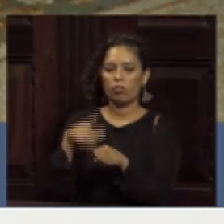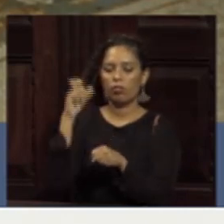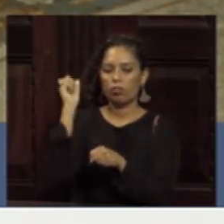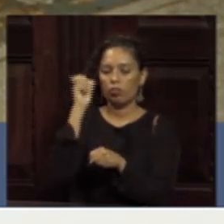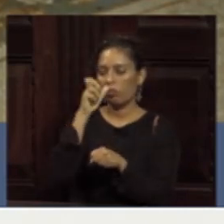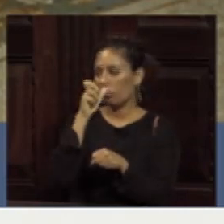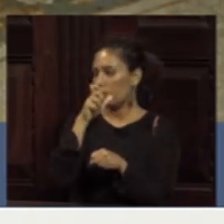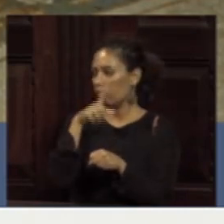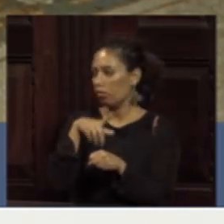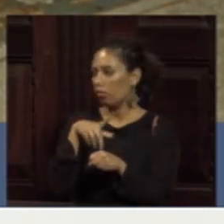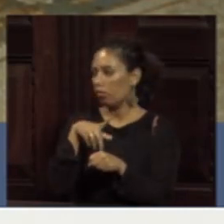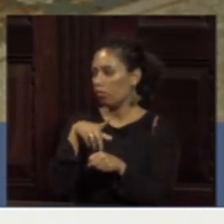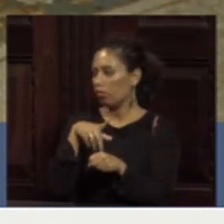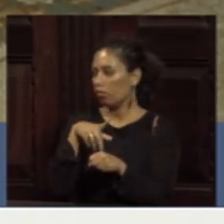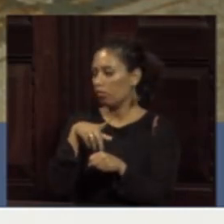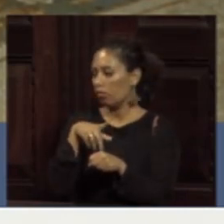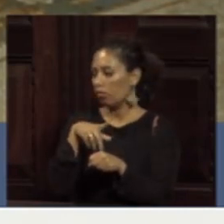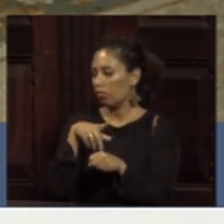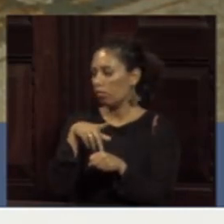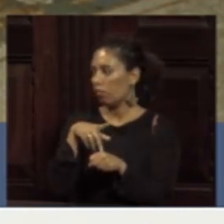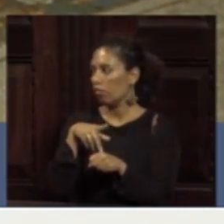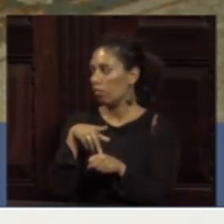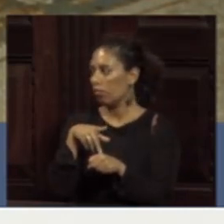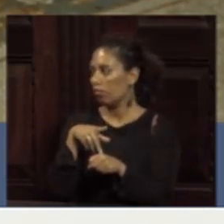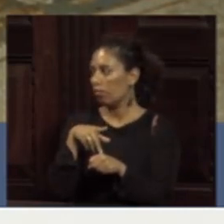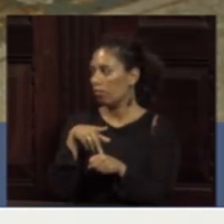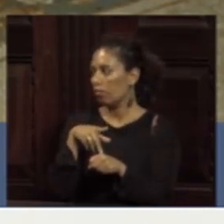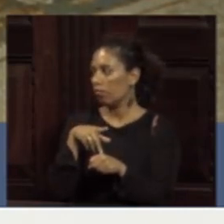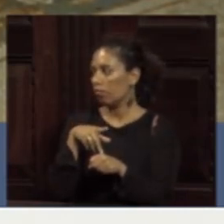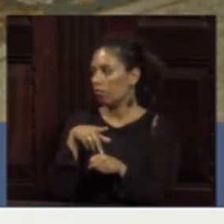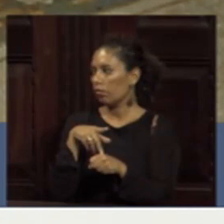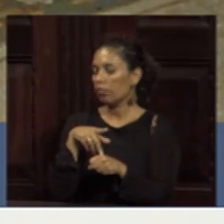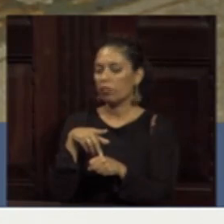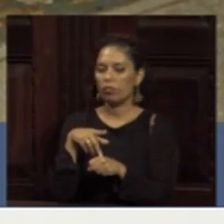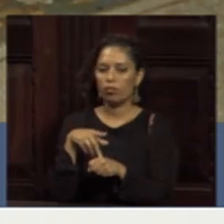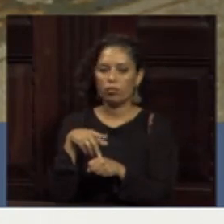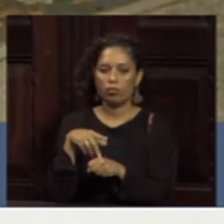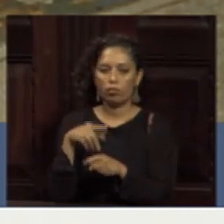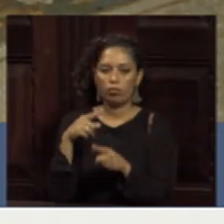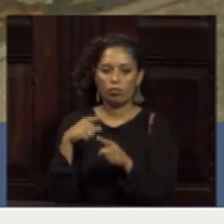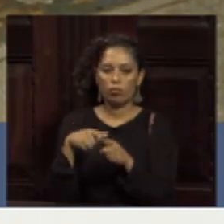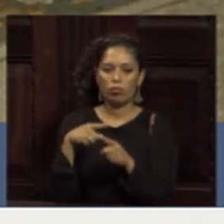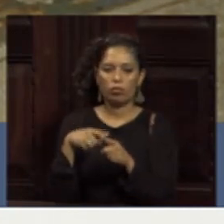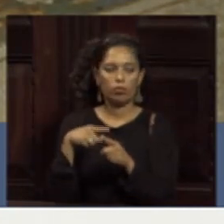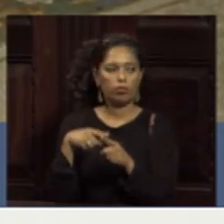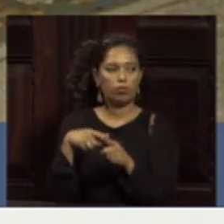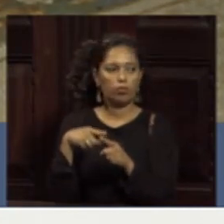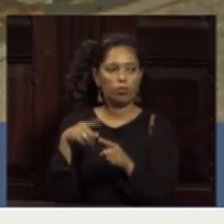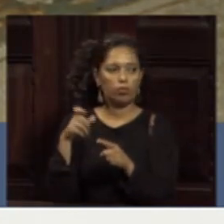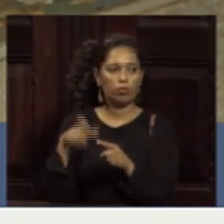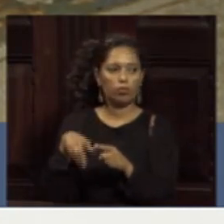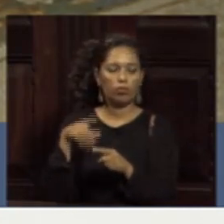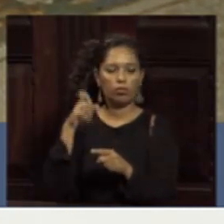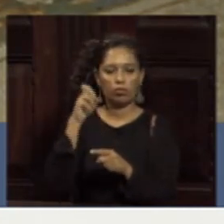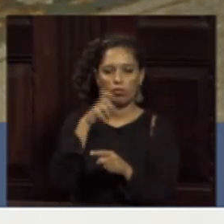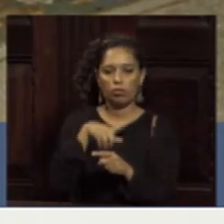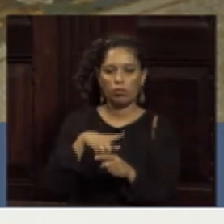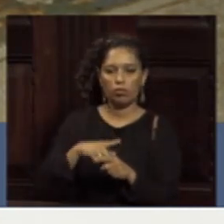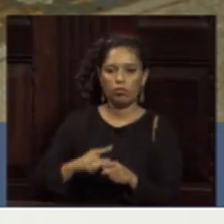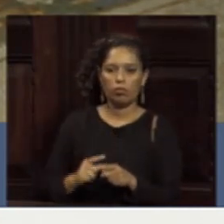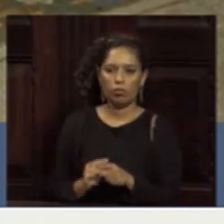do município, uma área do entorno da lagoa. A gente já esteve com esse projeto em votação, mas foi num dia que caiu o